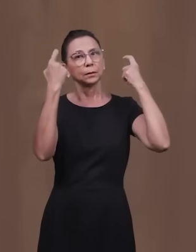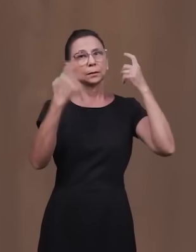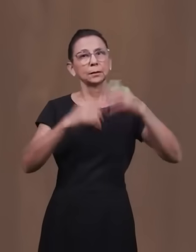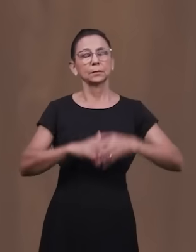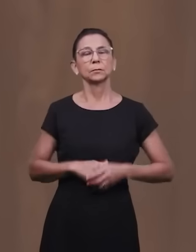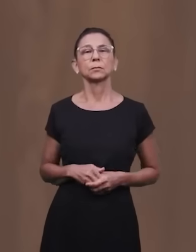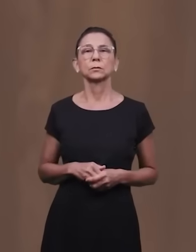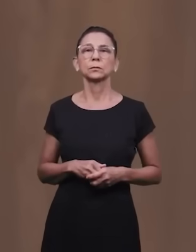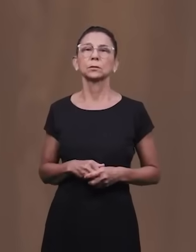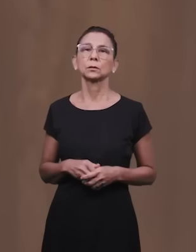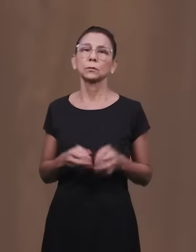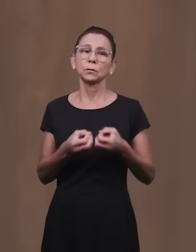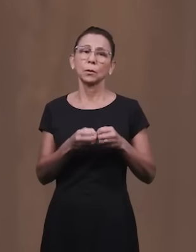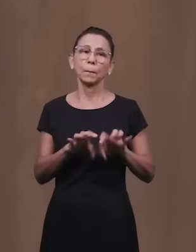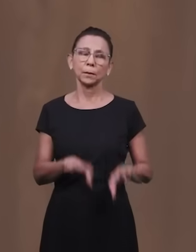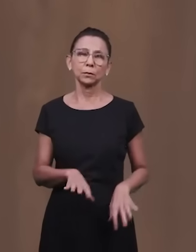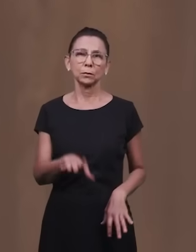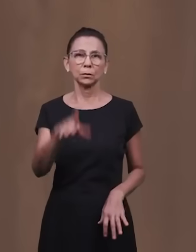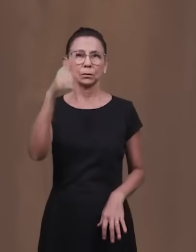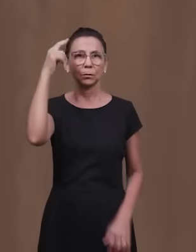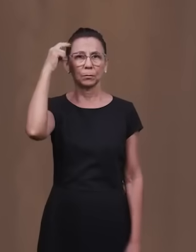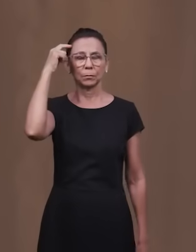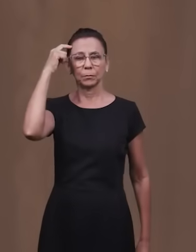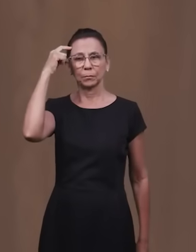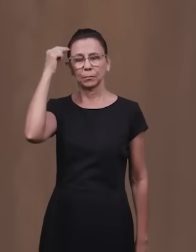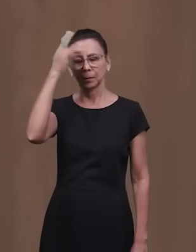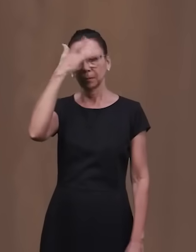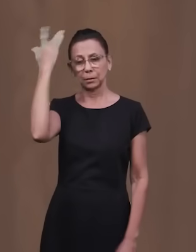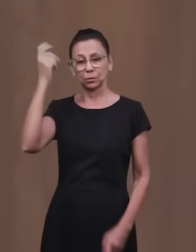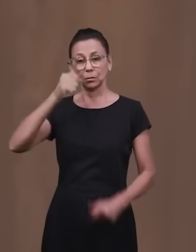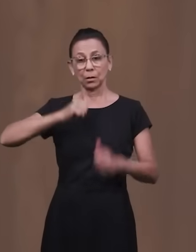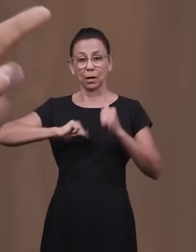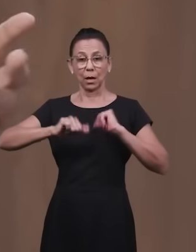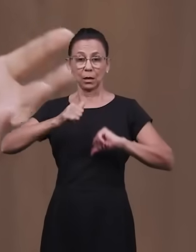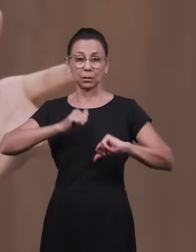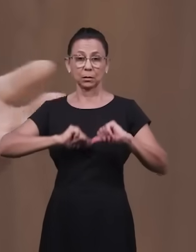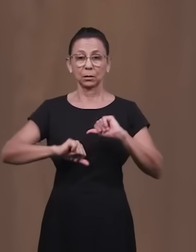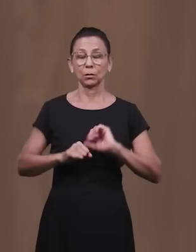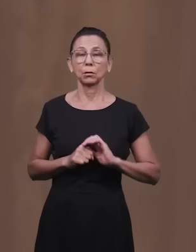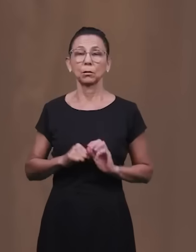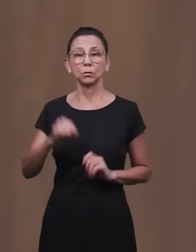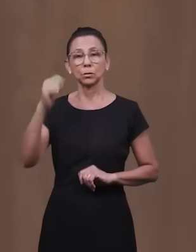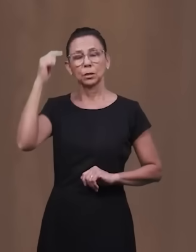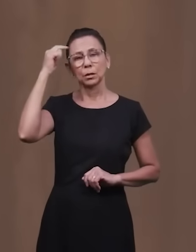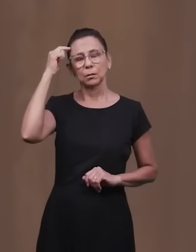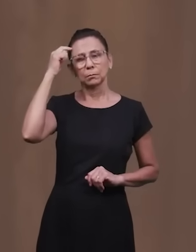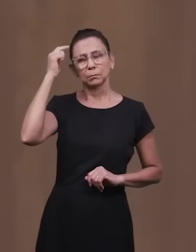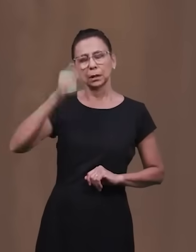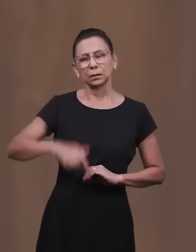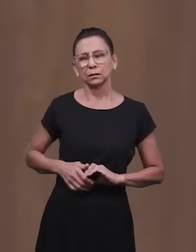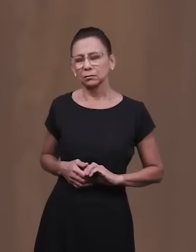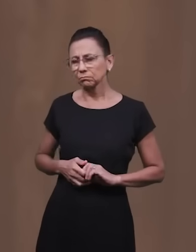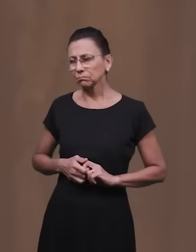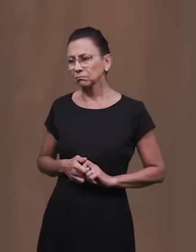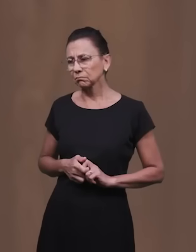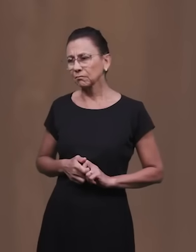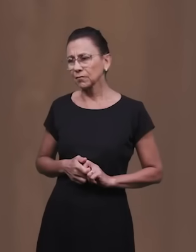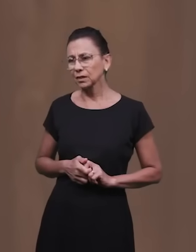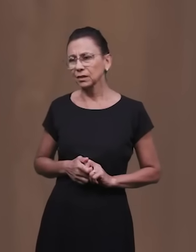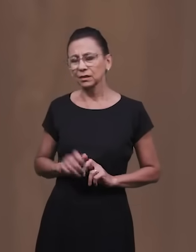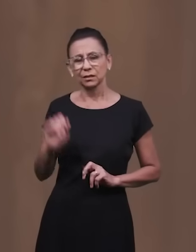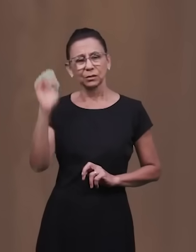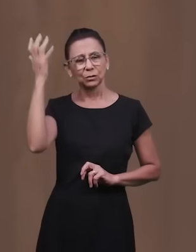conteúdo prejudicial ao sujeito, concorda? Pensa bem, quem está ansioso acha que os eventos futuros vão dar errado.